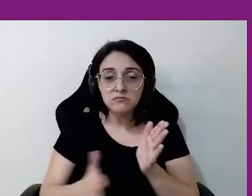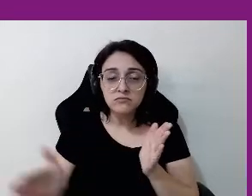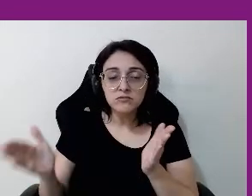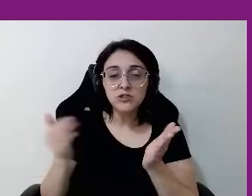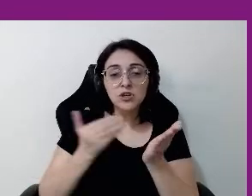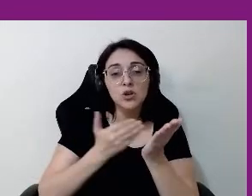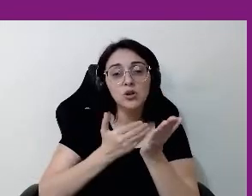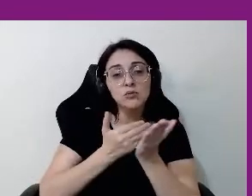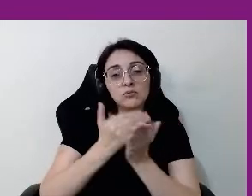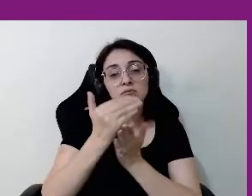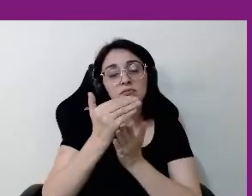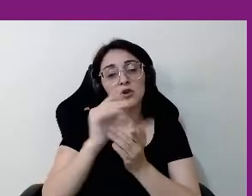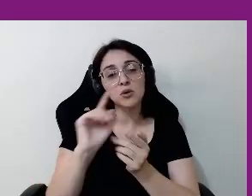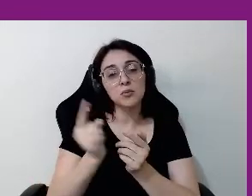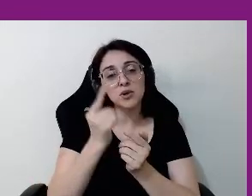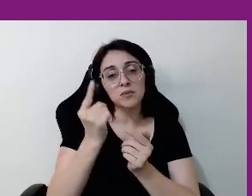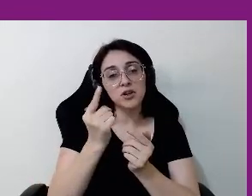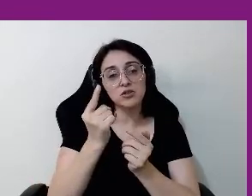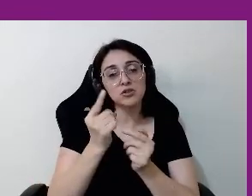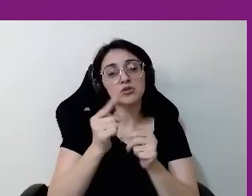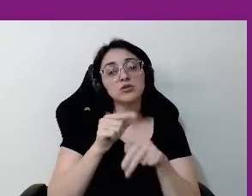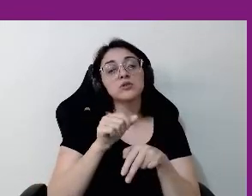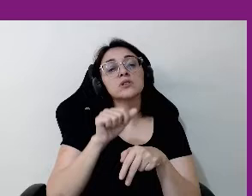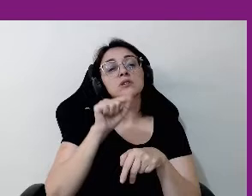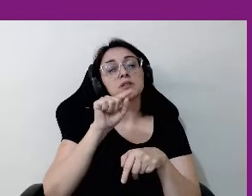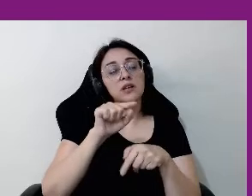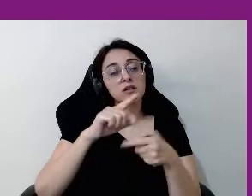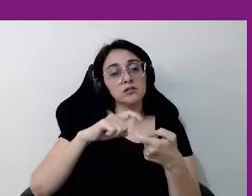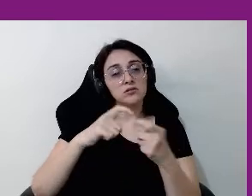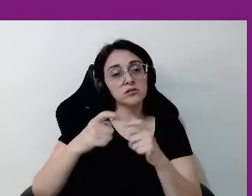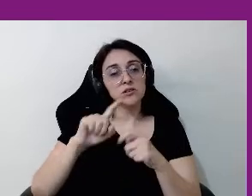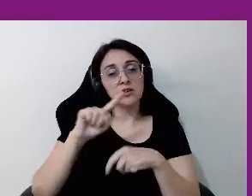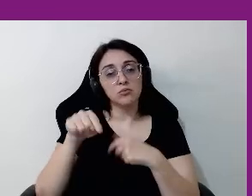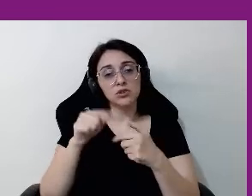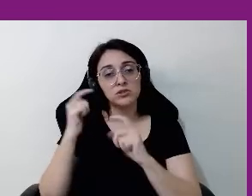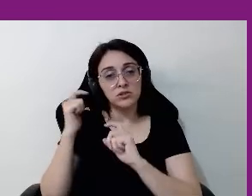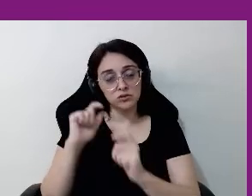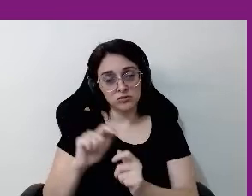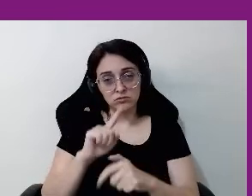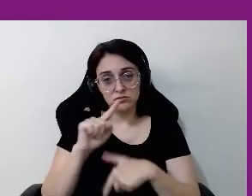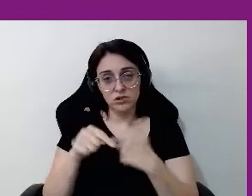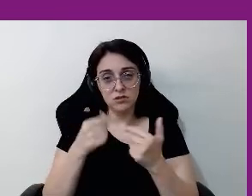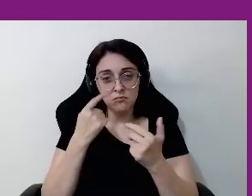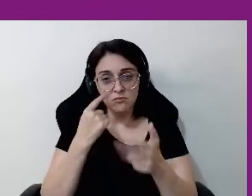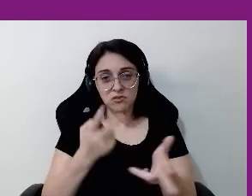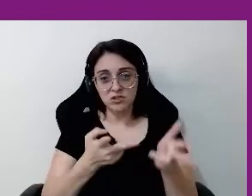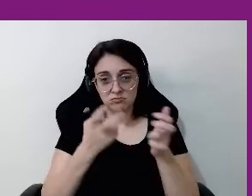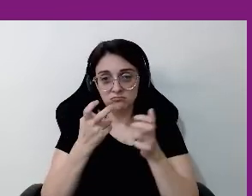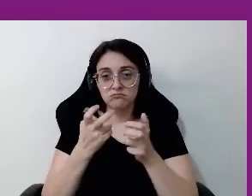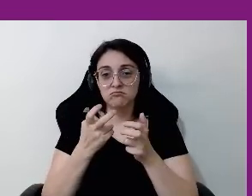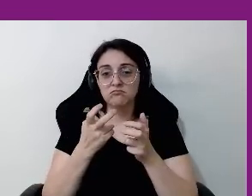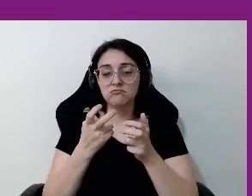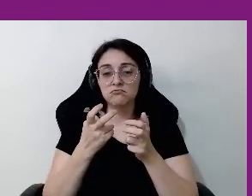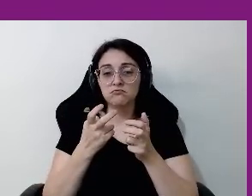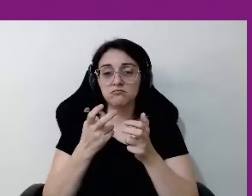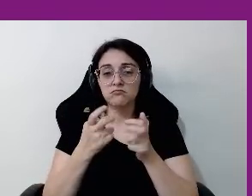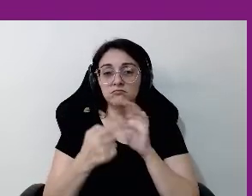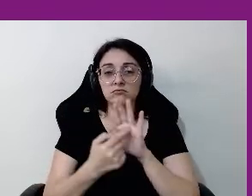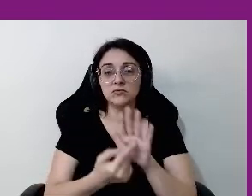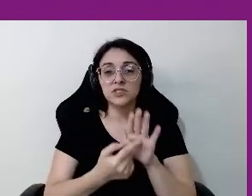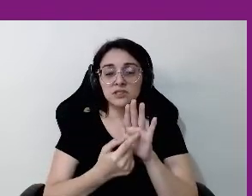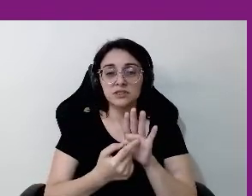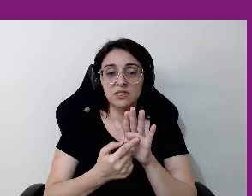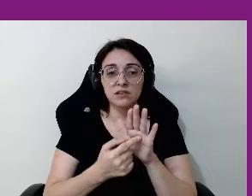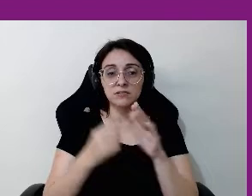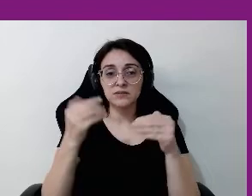então, primeiro com a automática ou com a convencional. E nós vemos, como eu mostrei no